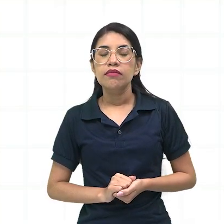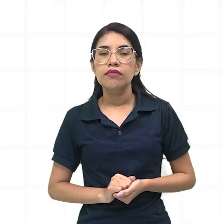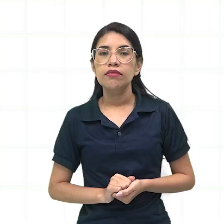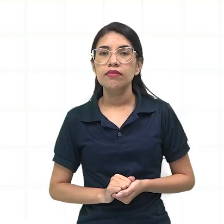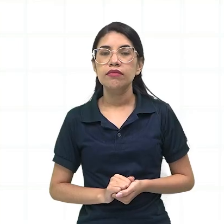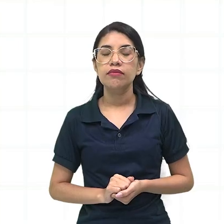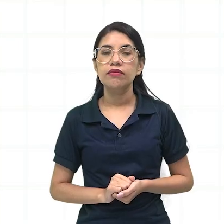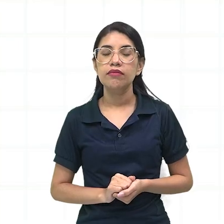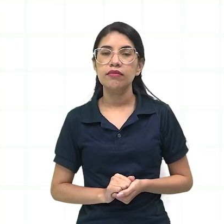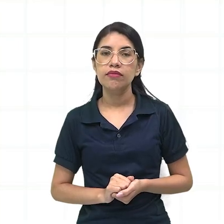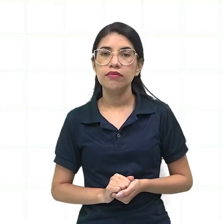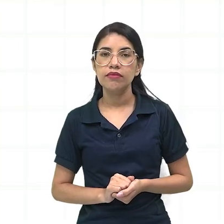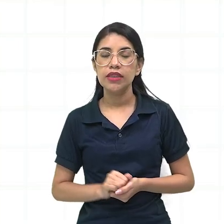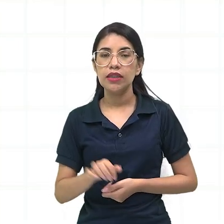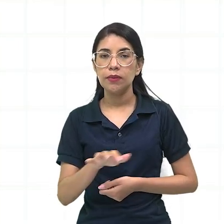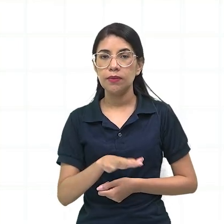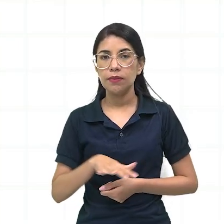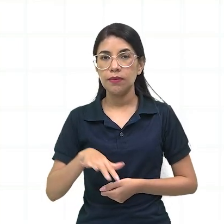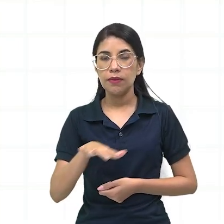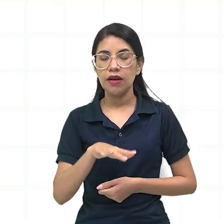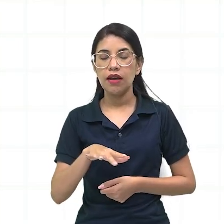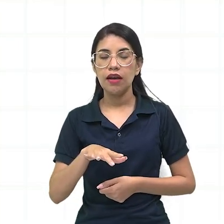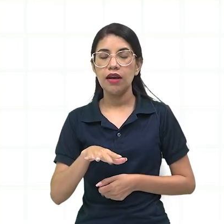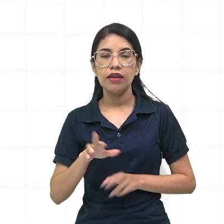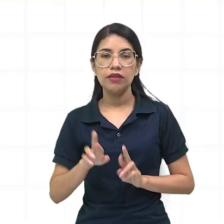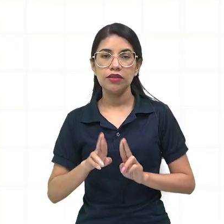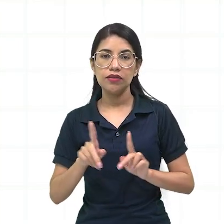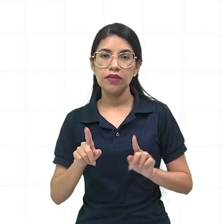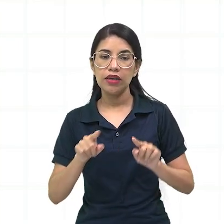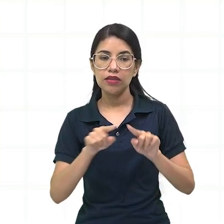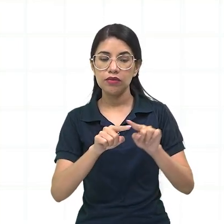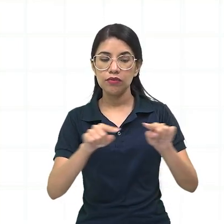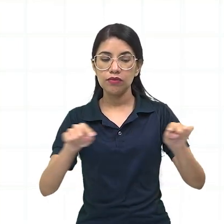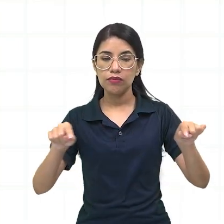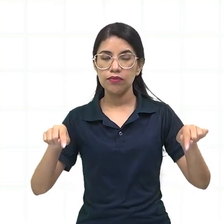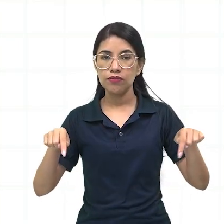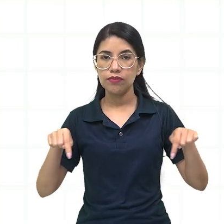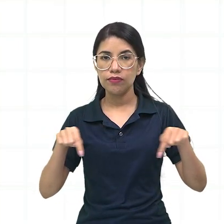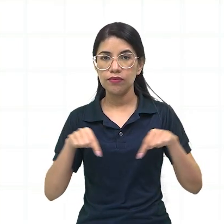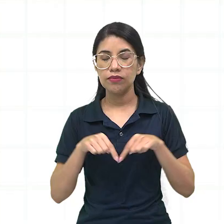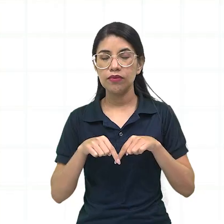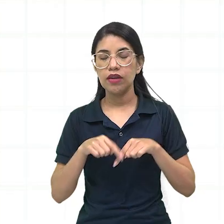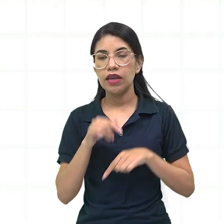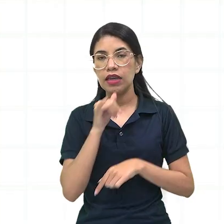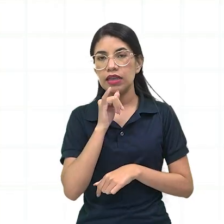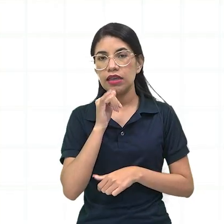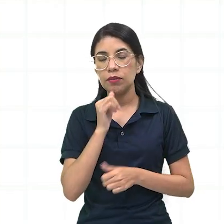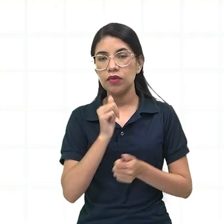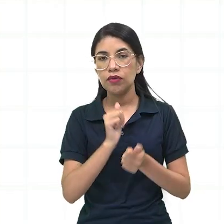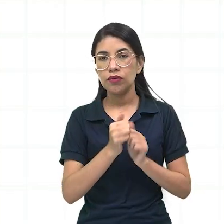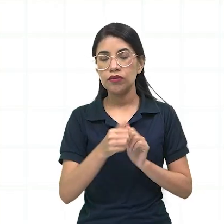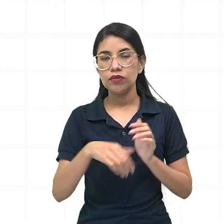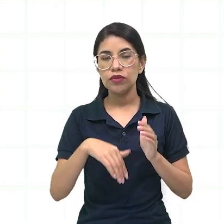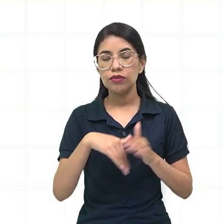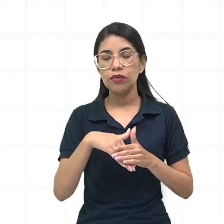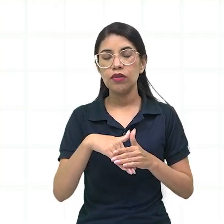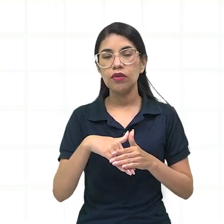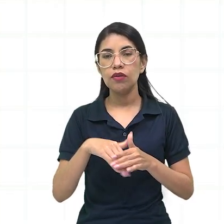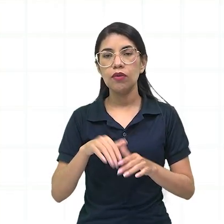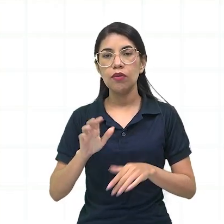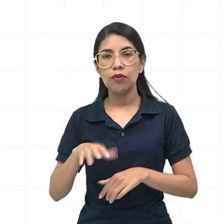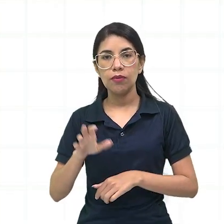retangular, né? Dos jogos que a gente conhece, o futebol, handebol,